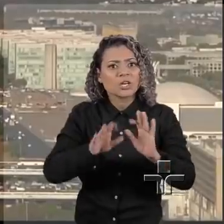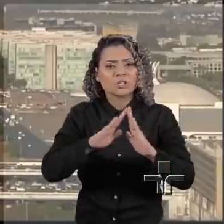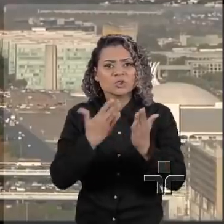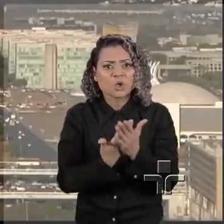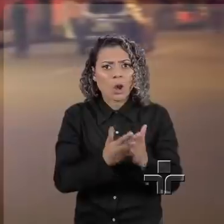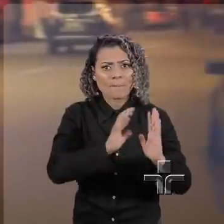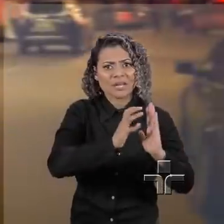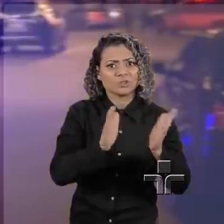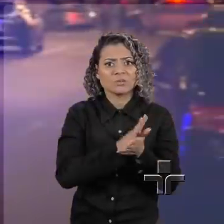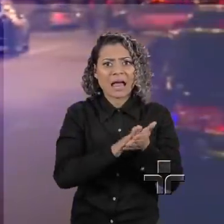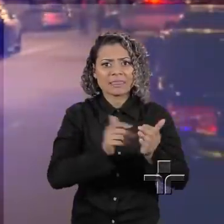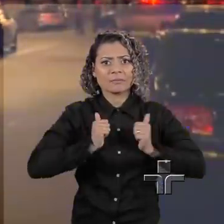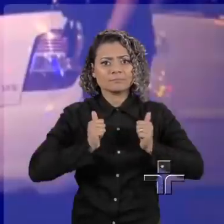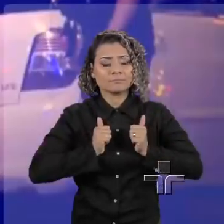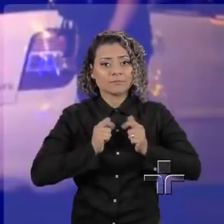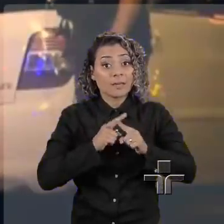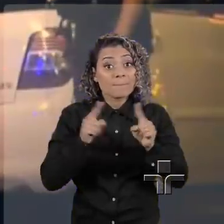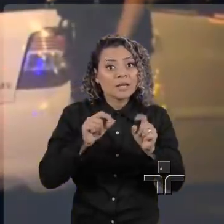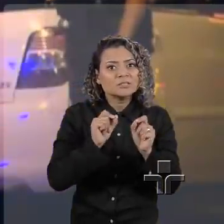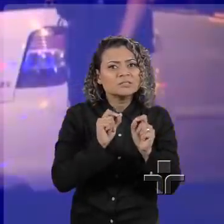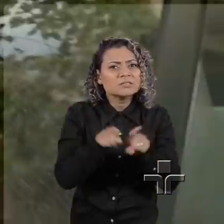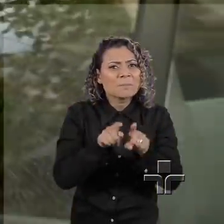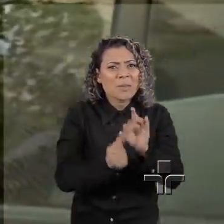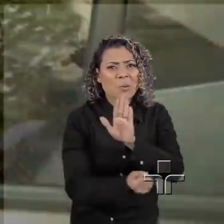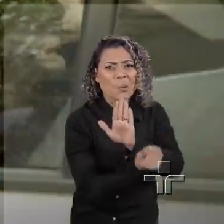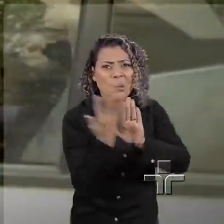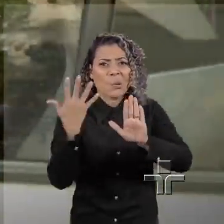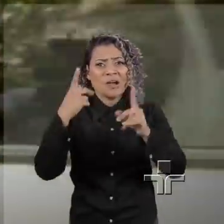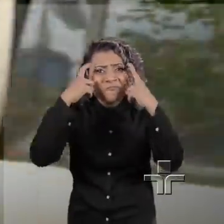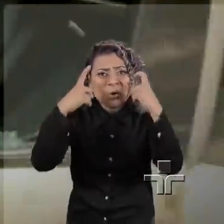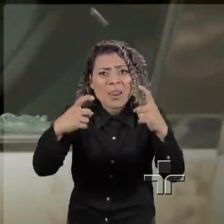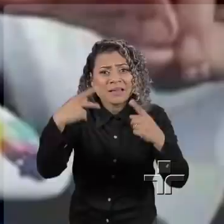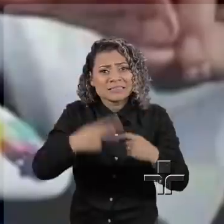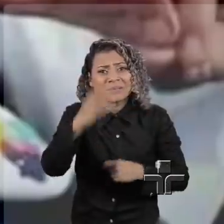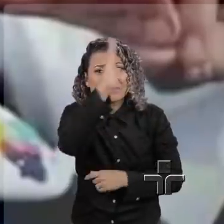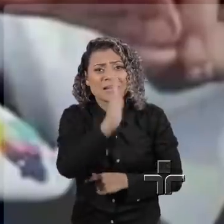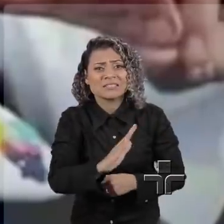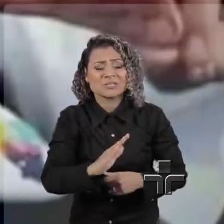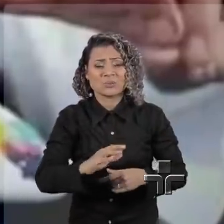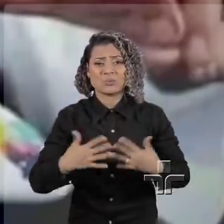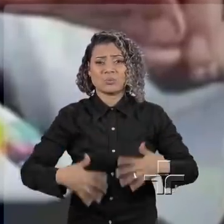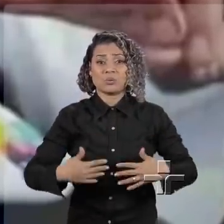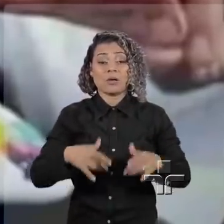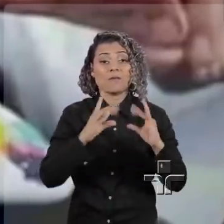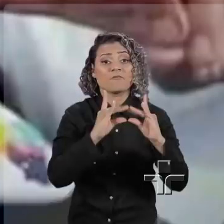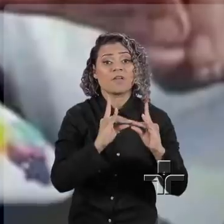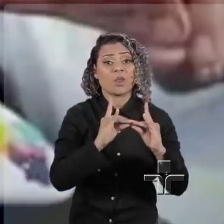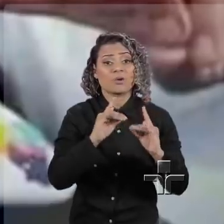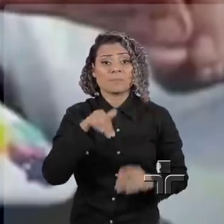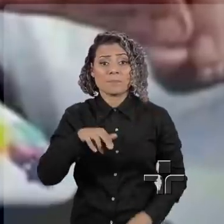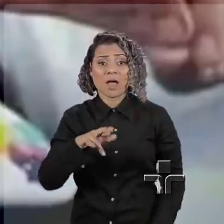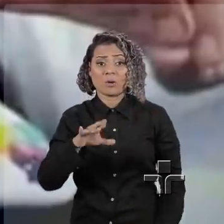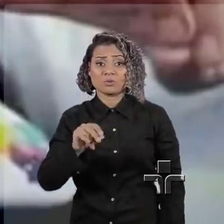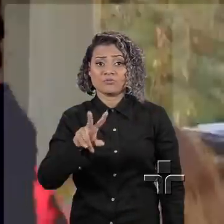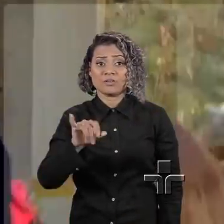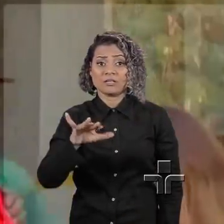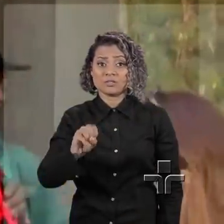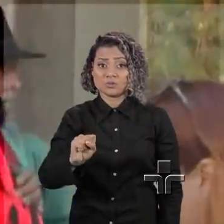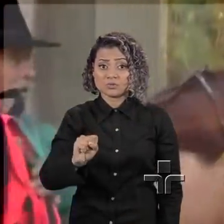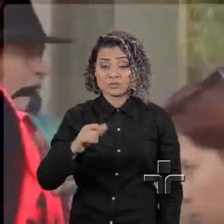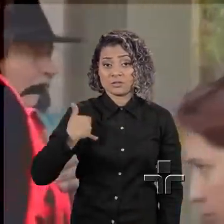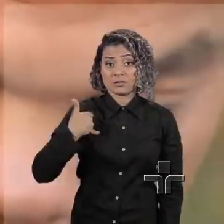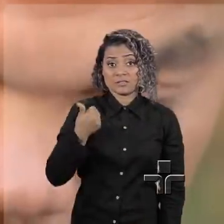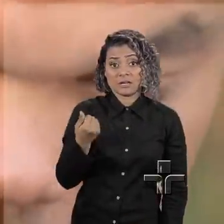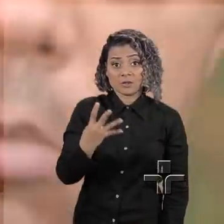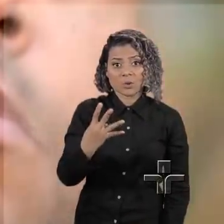Sem Partido. E ainda os números assustadores da violência no Brasil. O velório de Marcos Vinícius da Silva, de 14 anos,